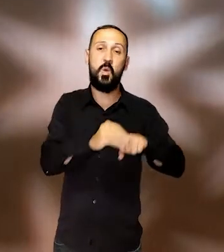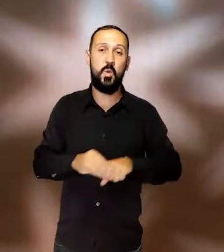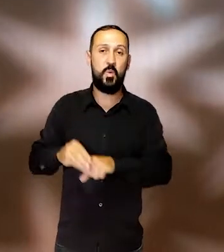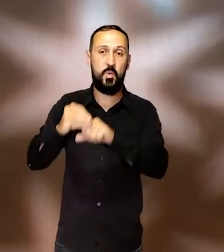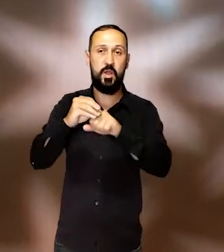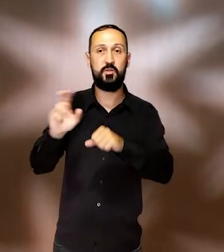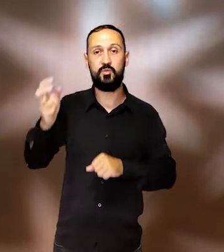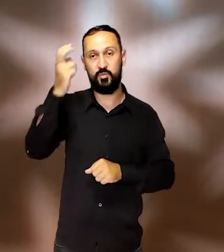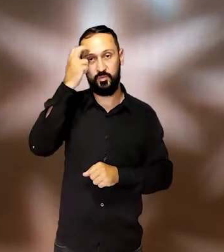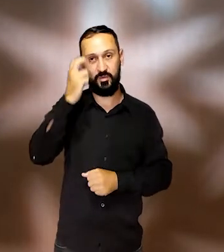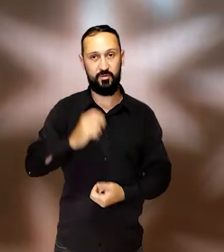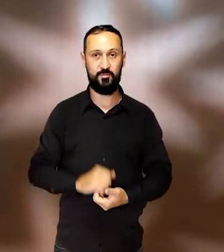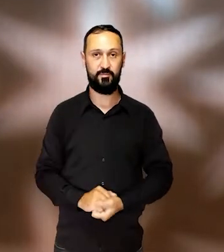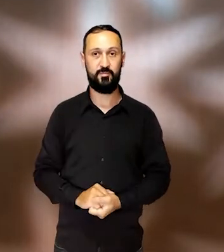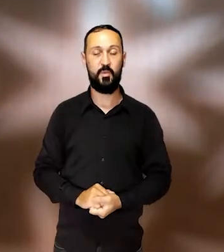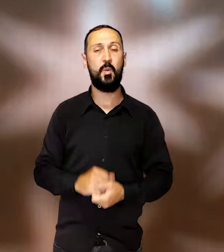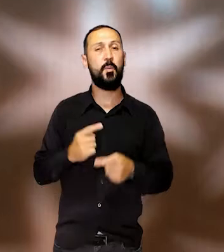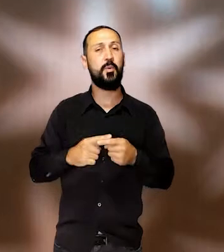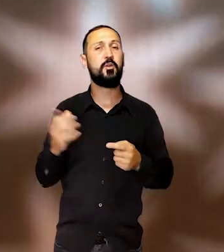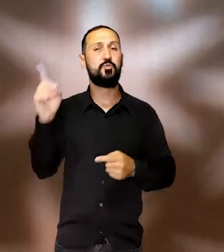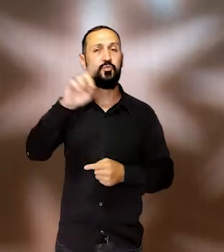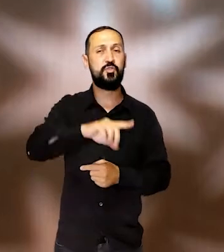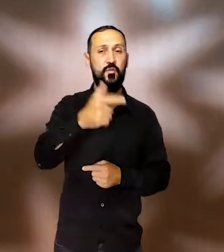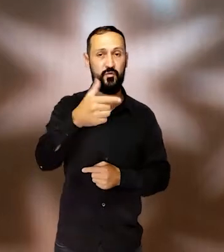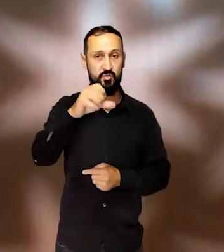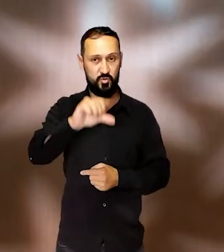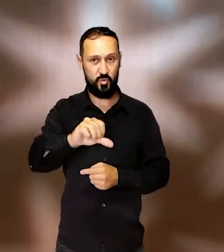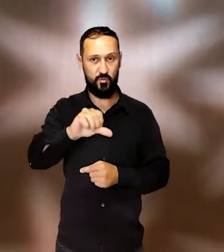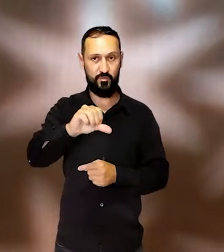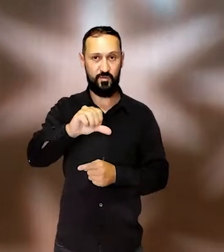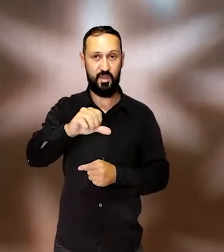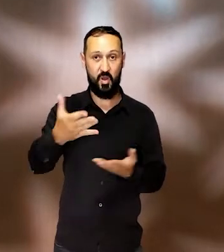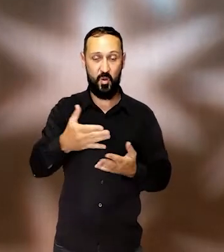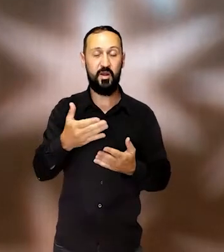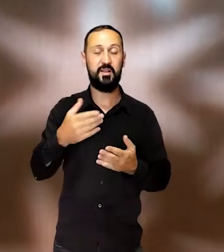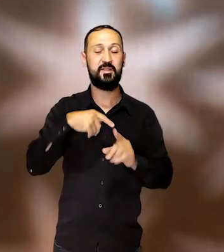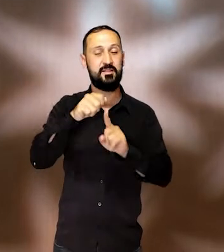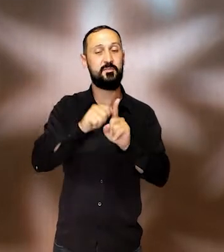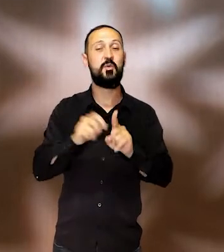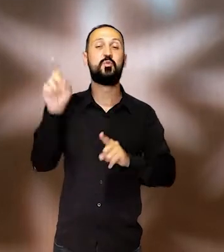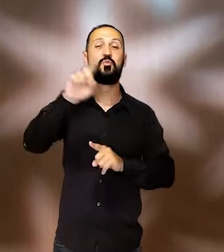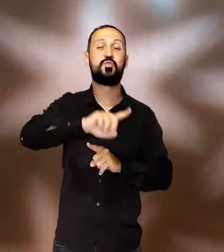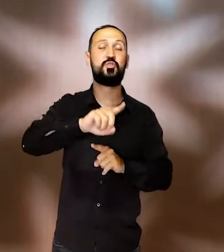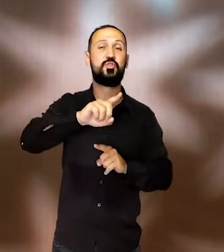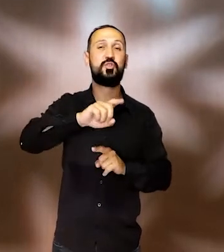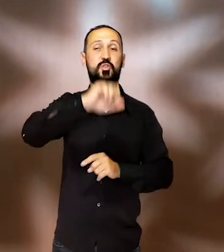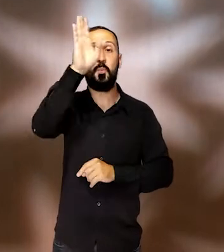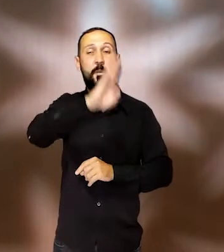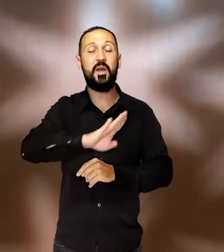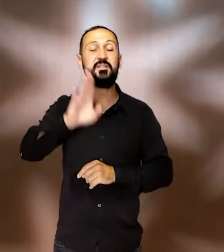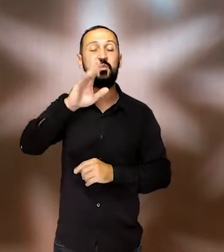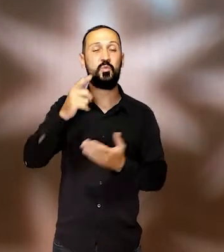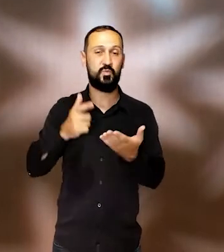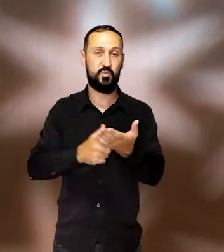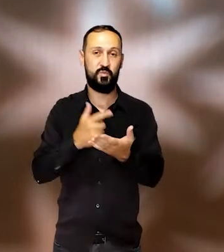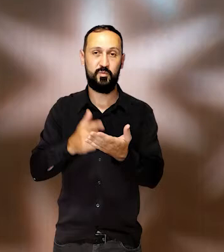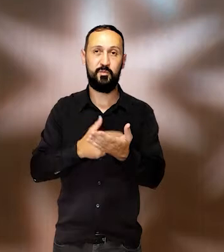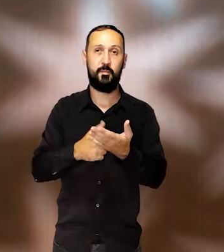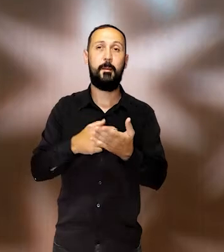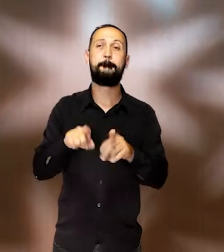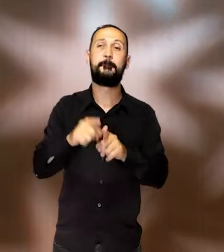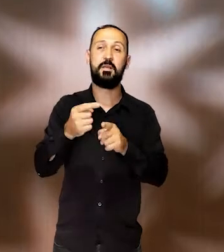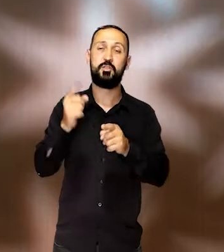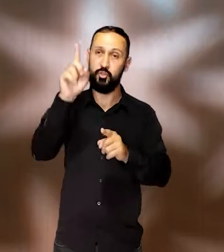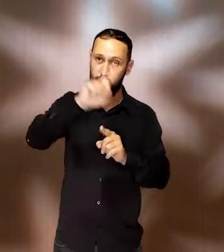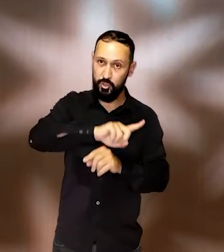de conhecimento cultural, pois no dia 29 desse mês é celebrado o Dia Nacional do Livro. Nessa data, mas no